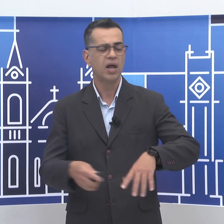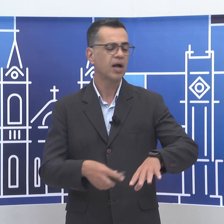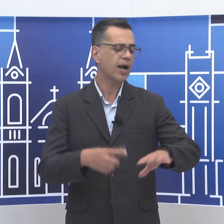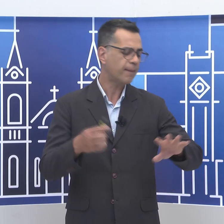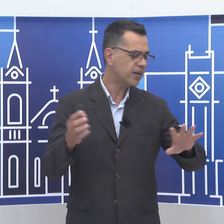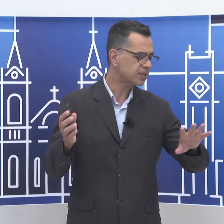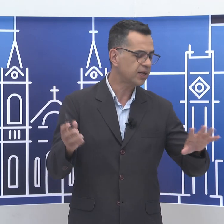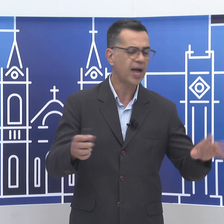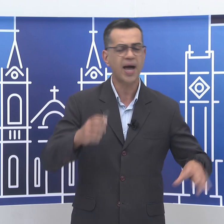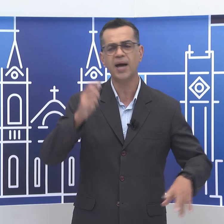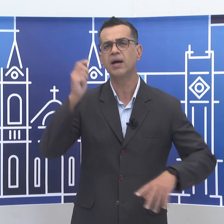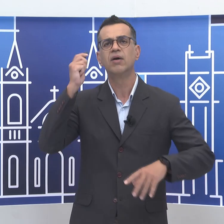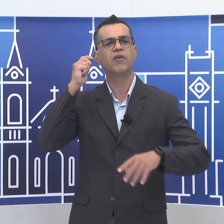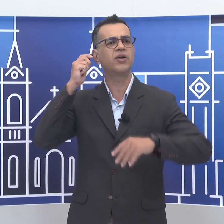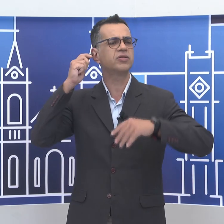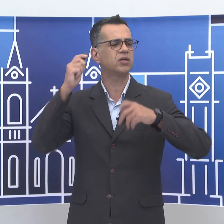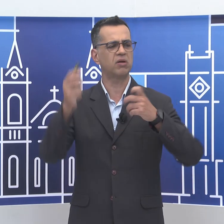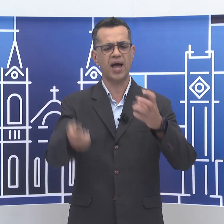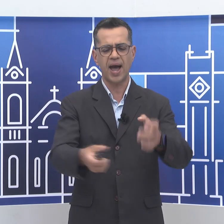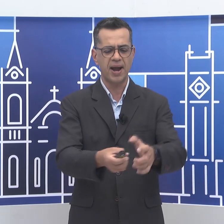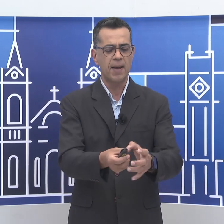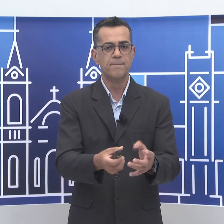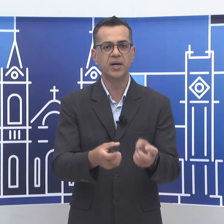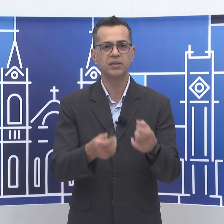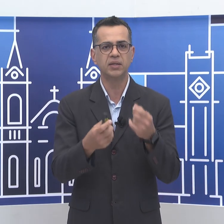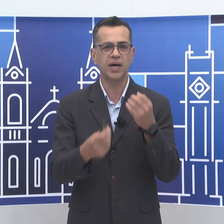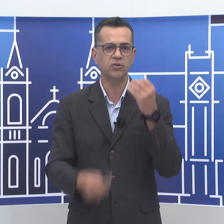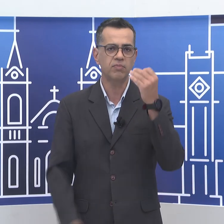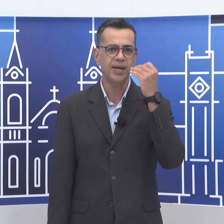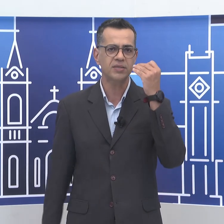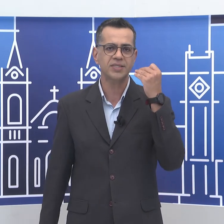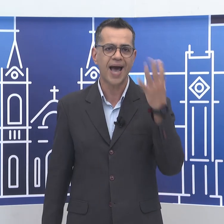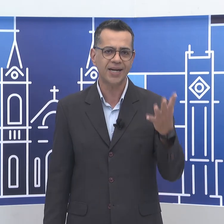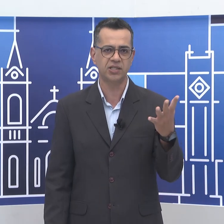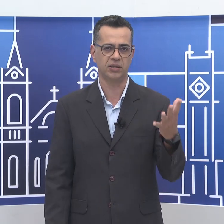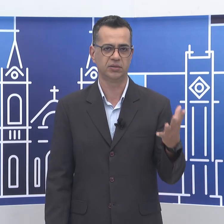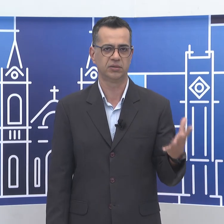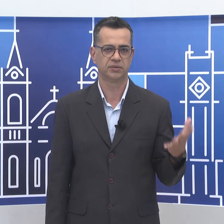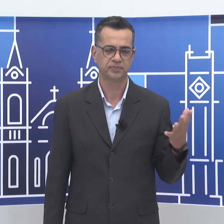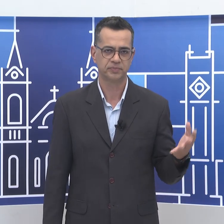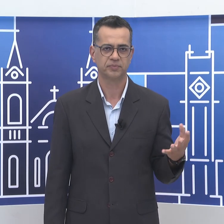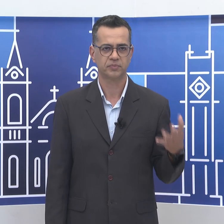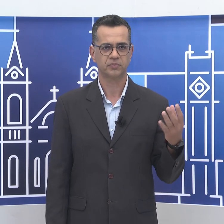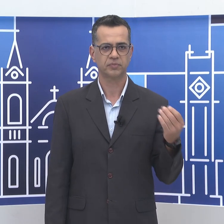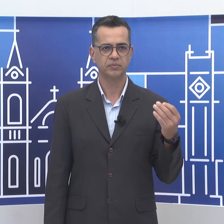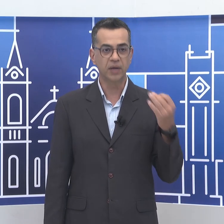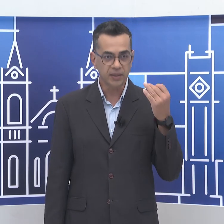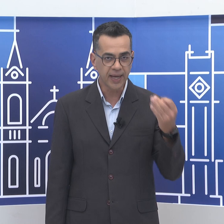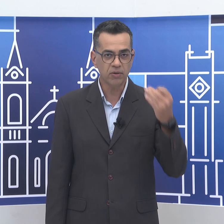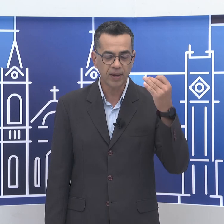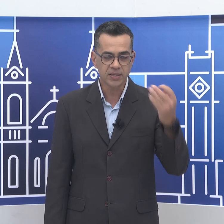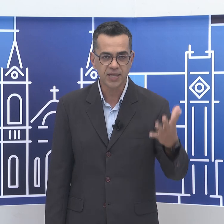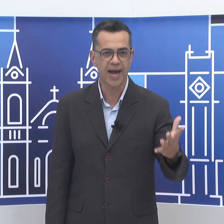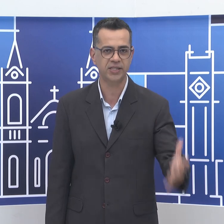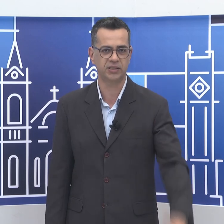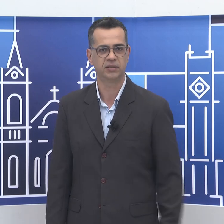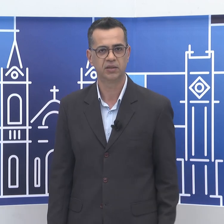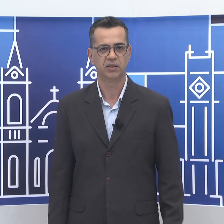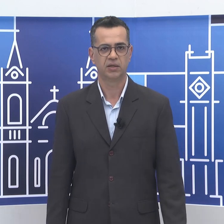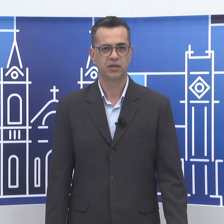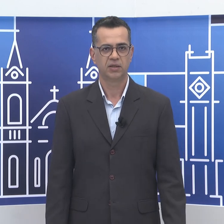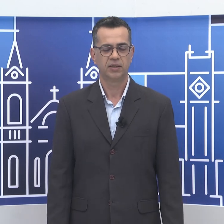assim, ó, com a cabeça lá, falando no celular, mandando mensagem. Mandando